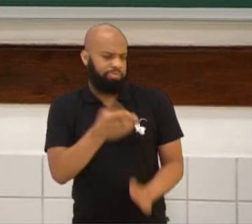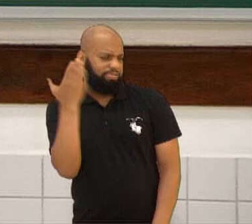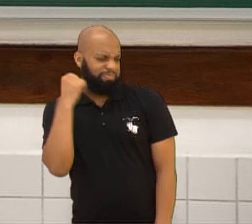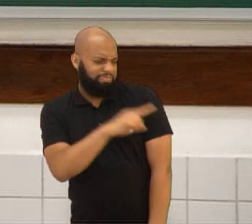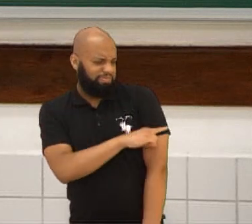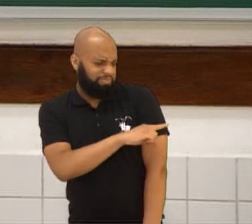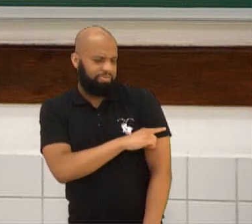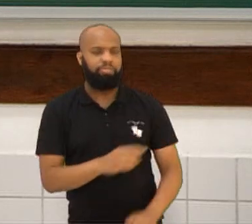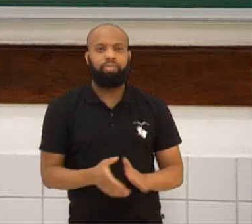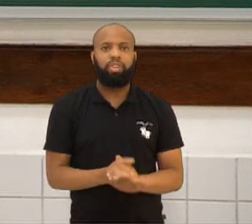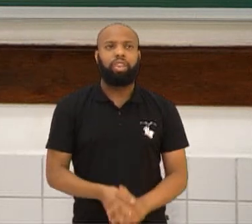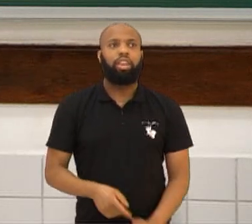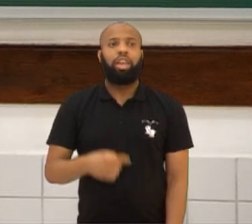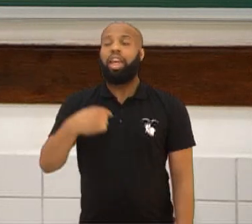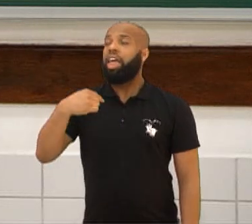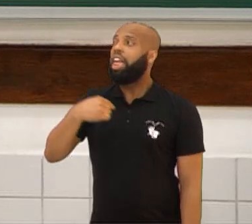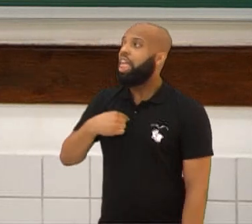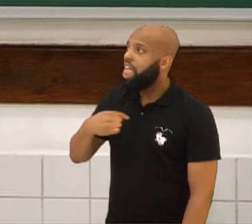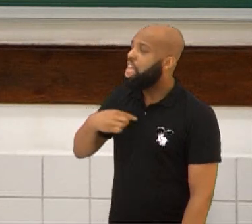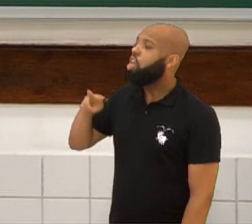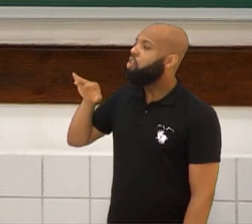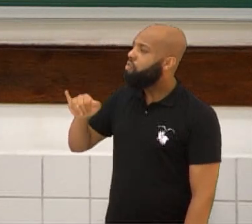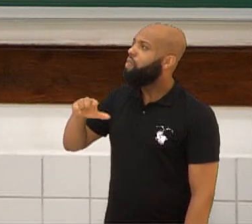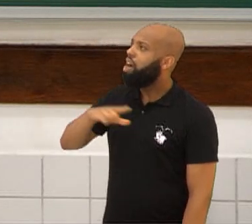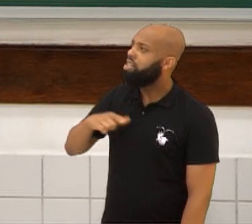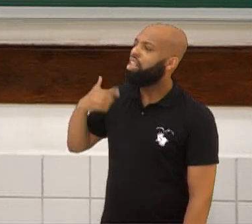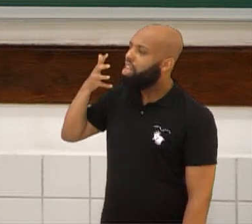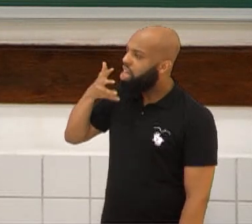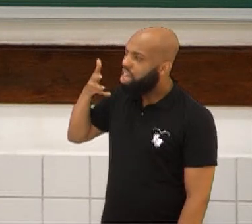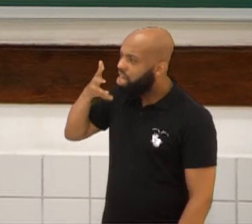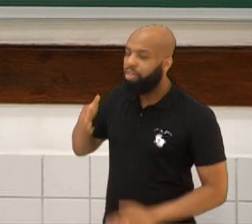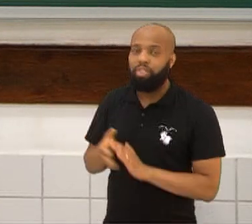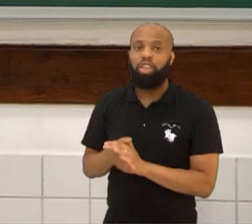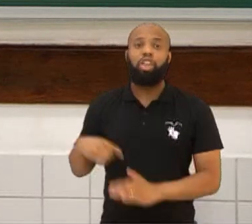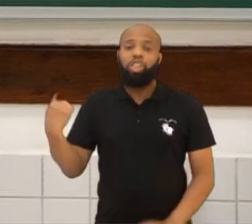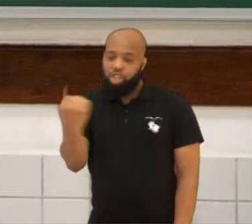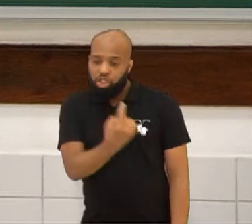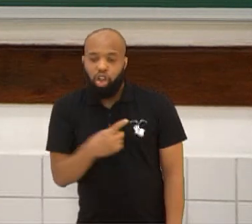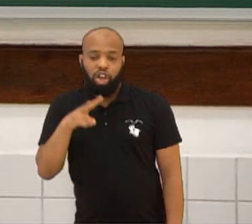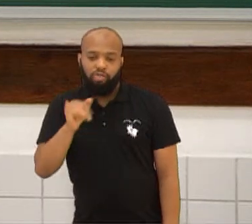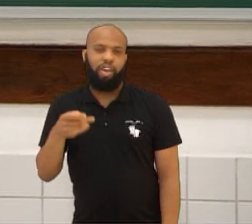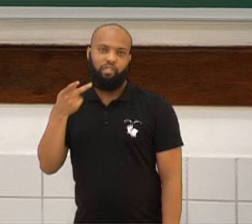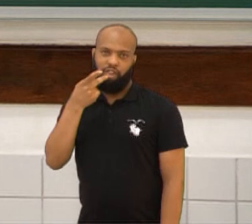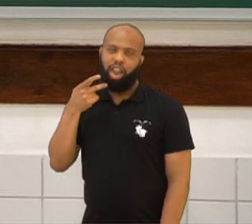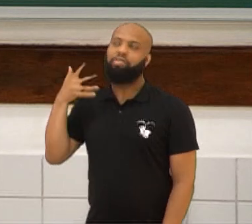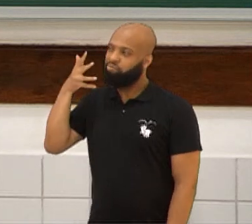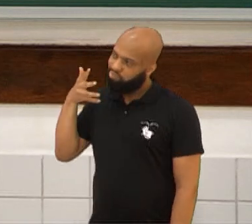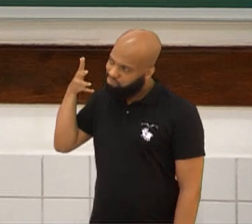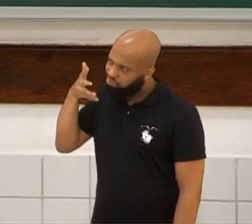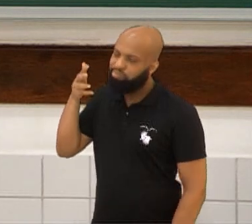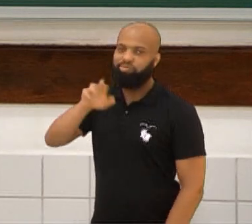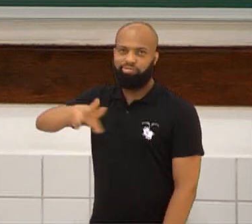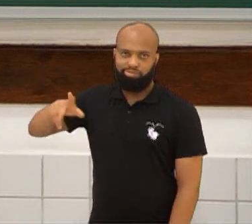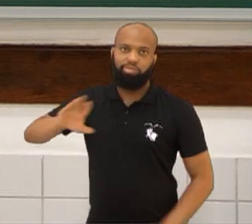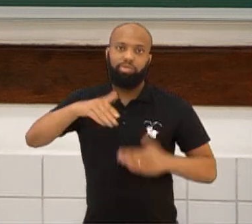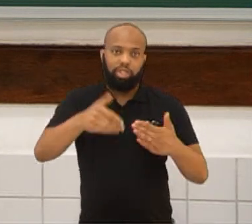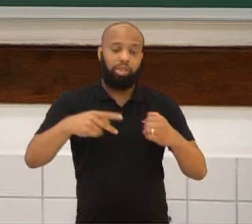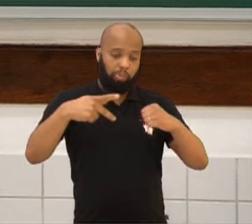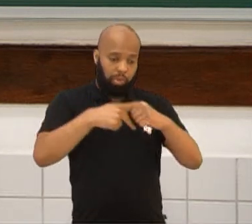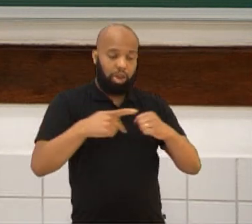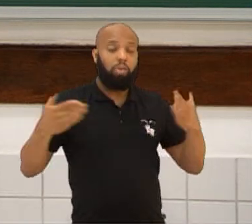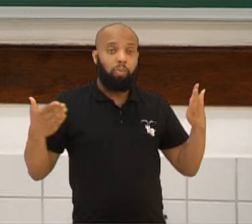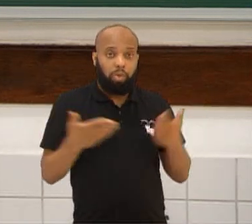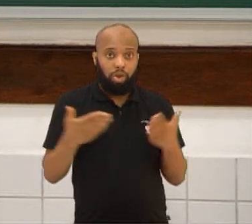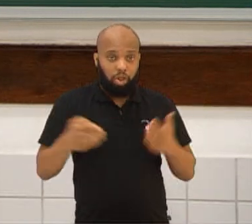fazer. Eu vou ter uma fala e tudo mais. Nós vamos ter uma fala e tudo mais. Então, o pronome pessoal do